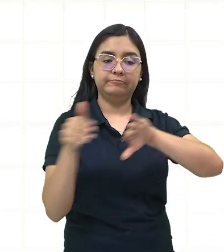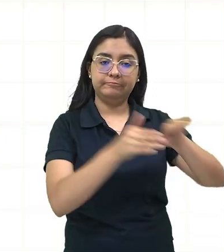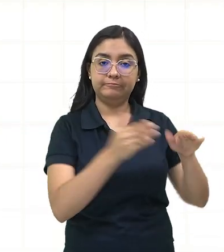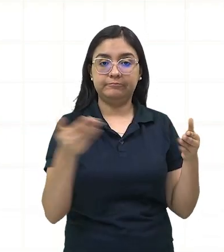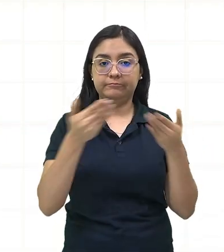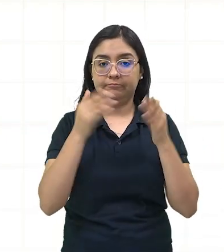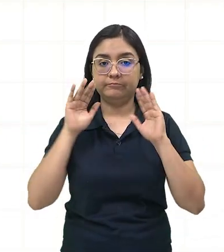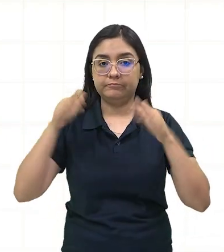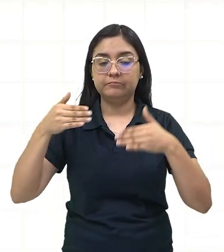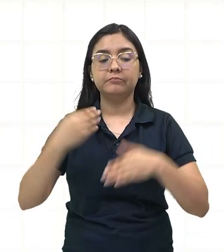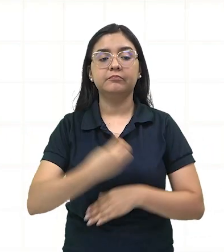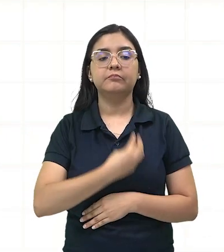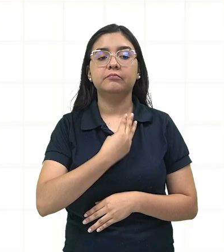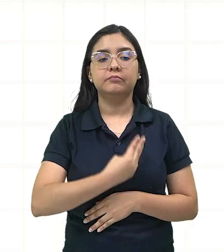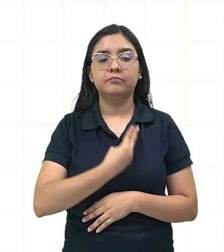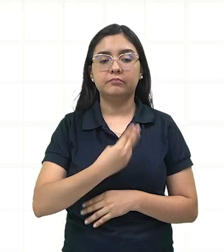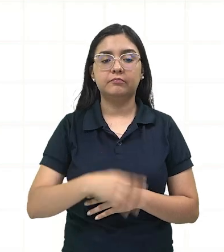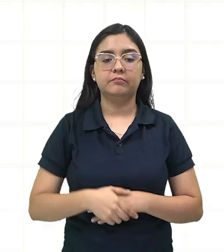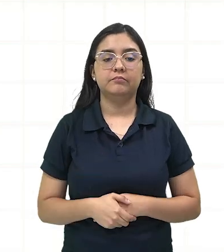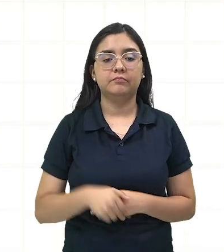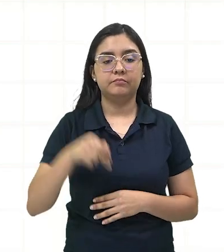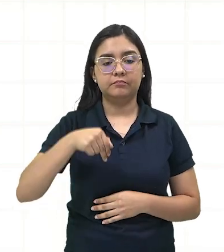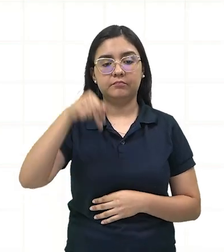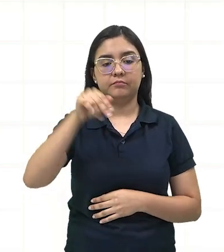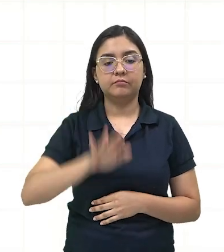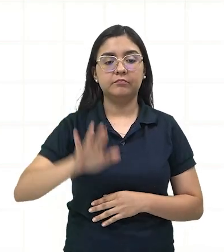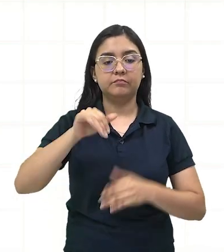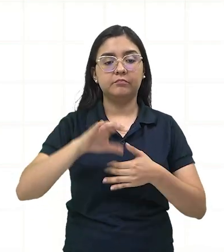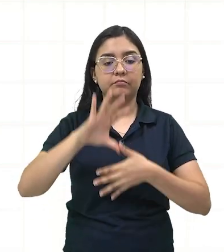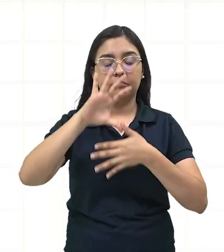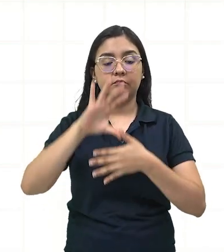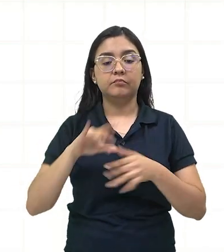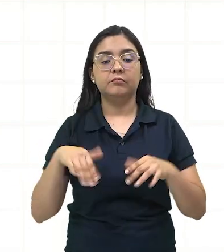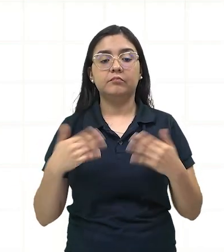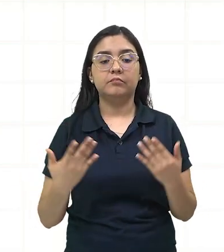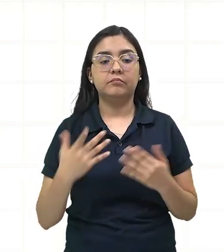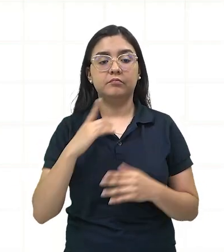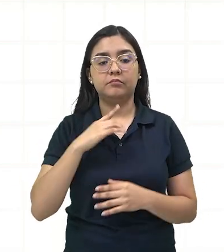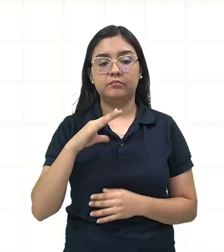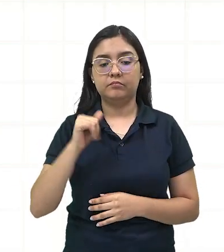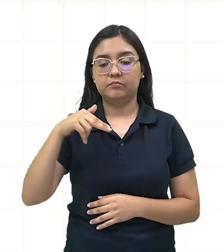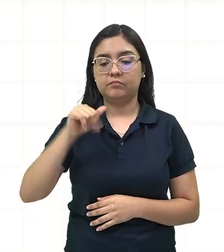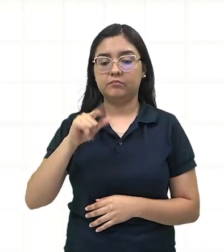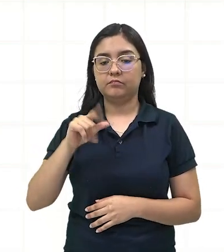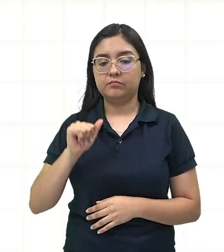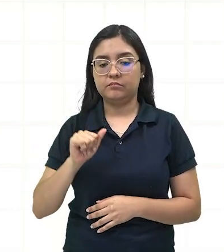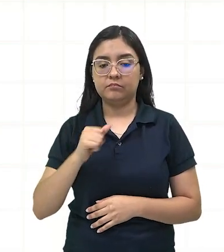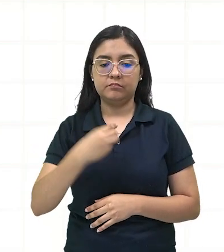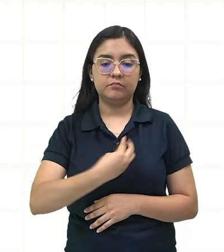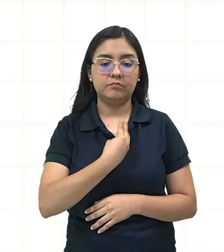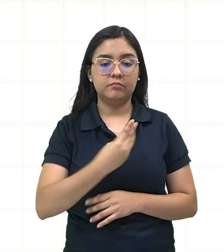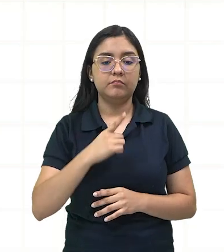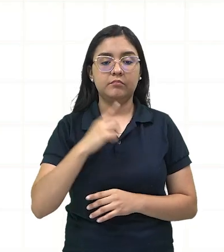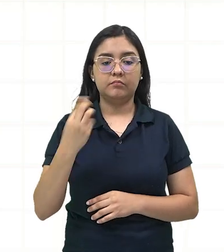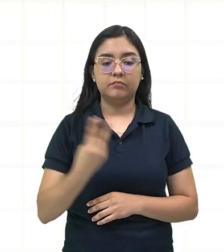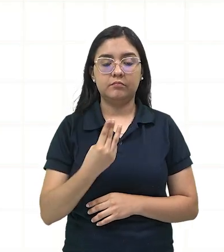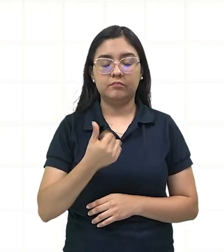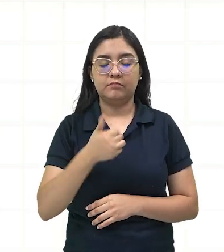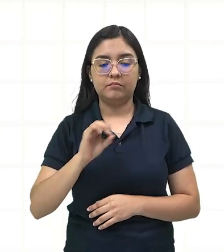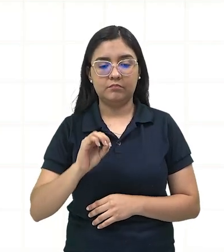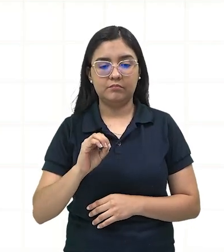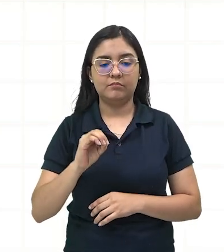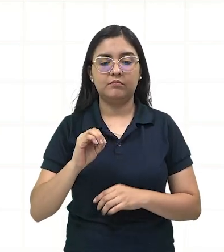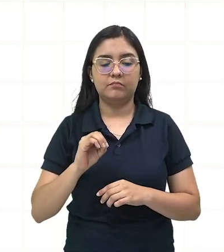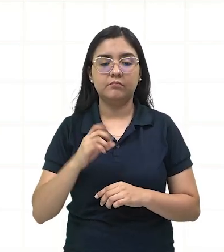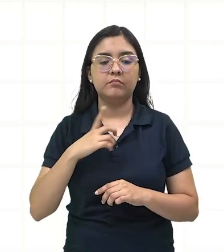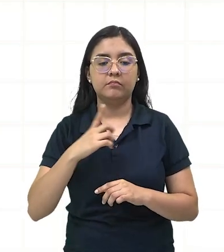Unidos, fomos aí mais para o norte do continente americano e encontramos o Canadá. O Canadá ele possui 10 províncias, que vocês